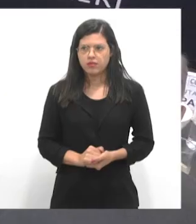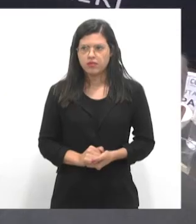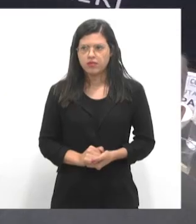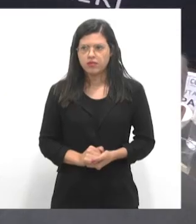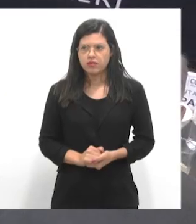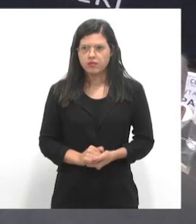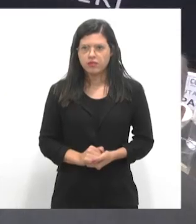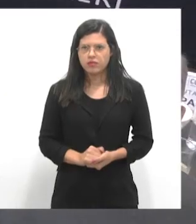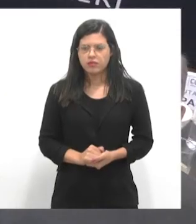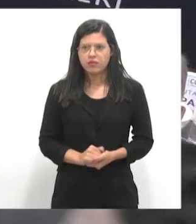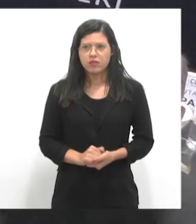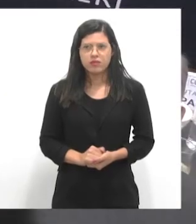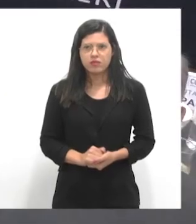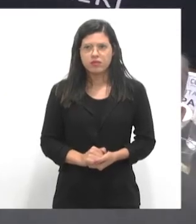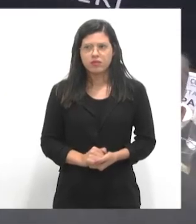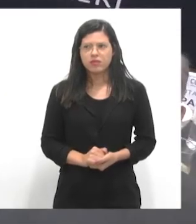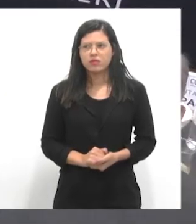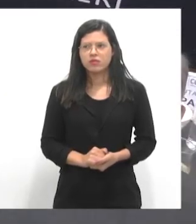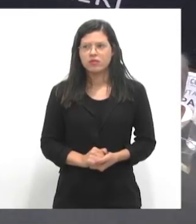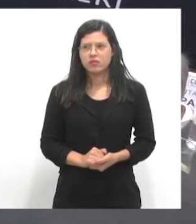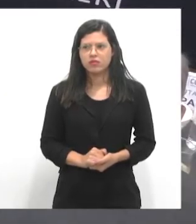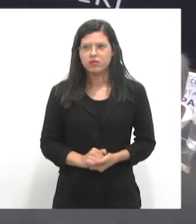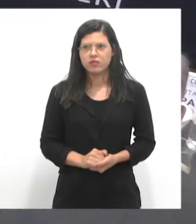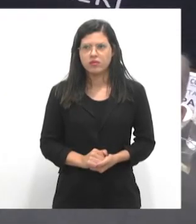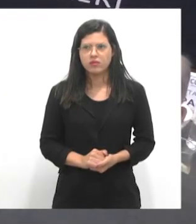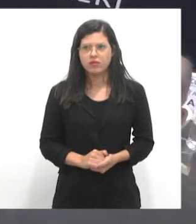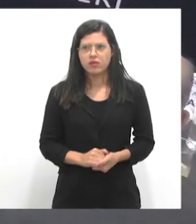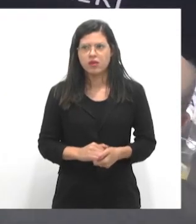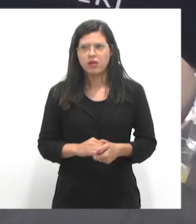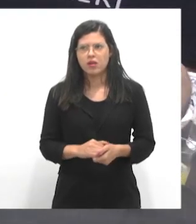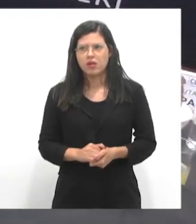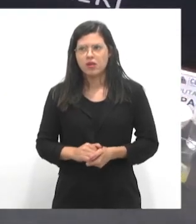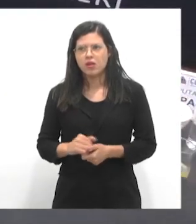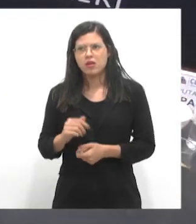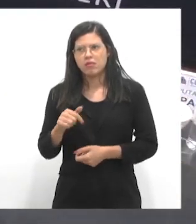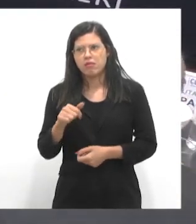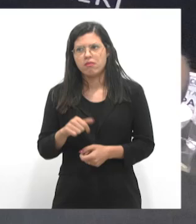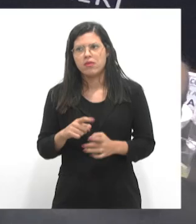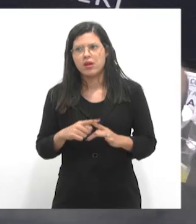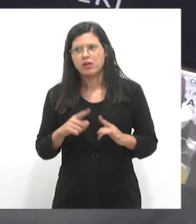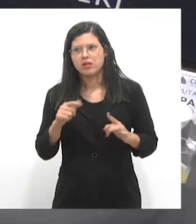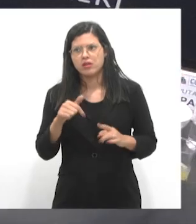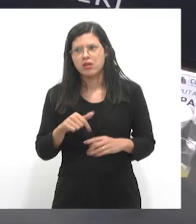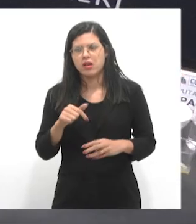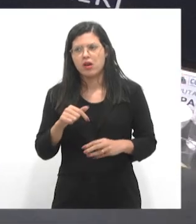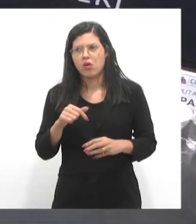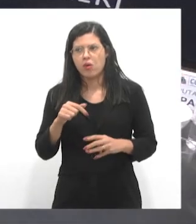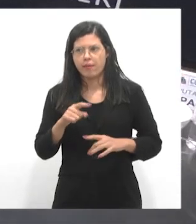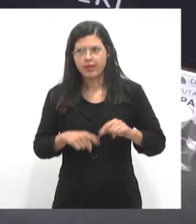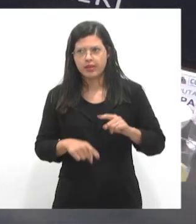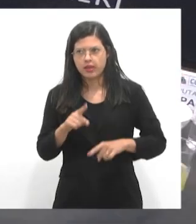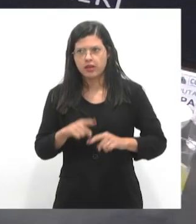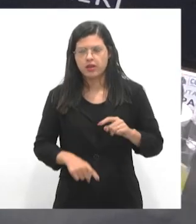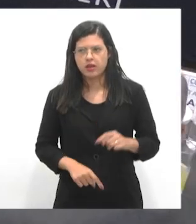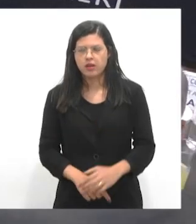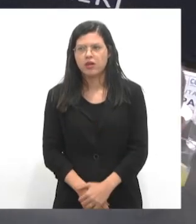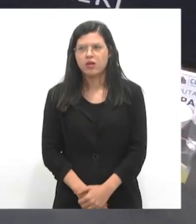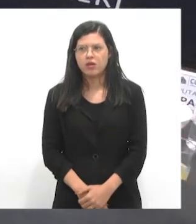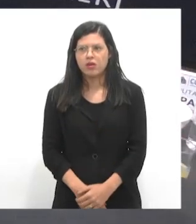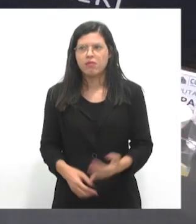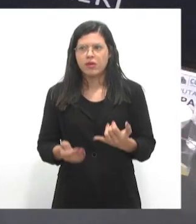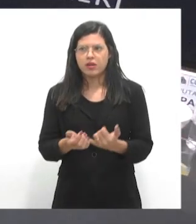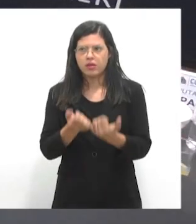Só que nesse caso é o material mesmo, deputada. Material, declara